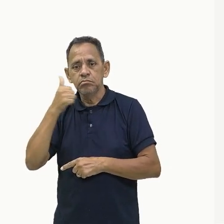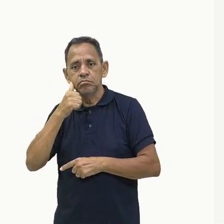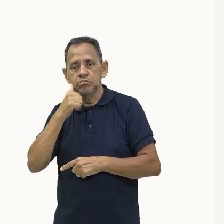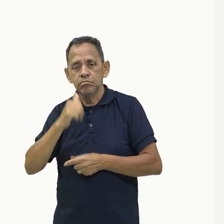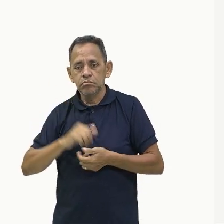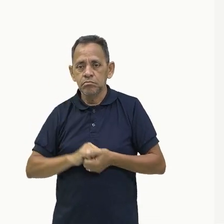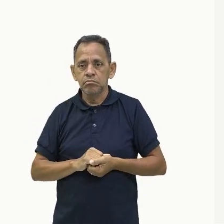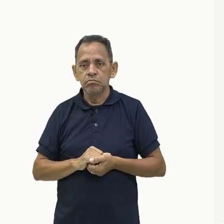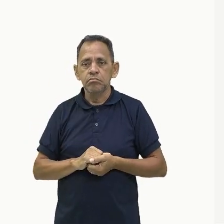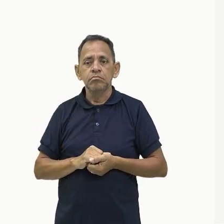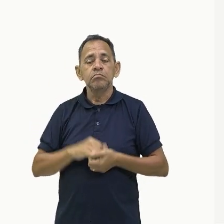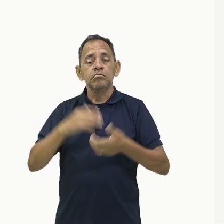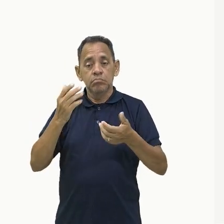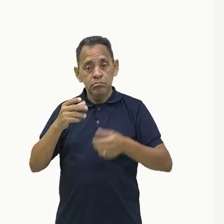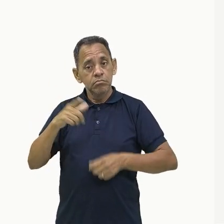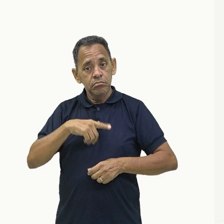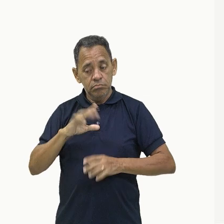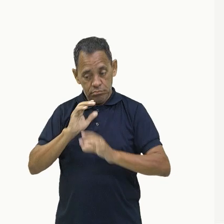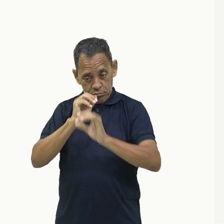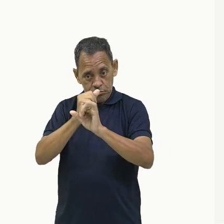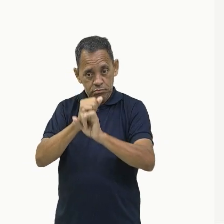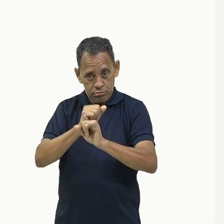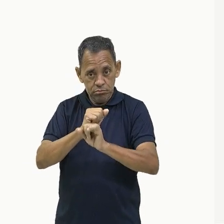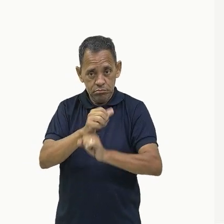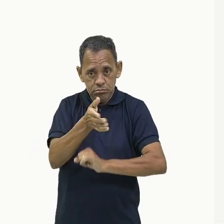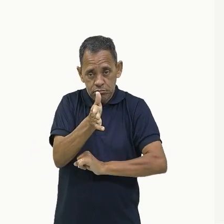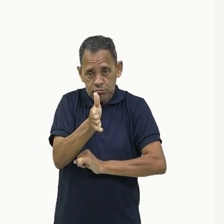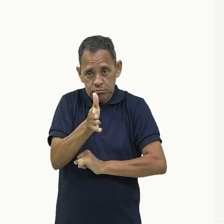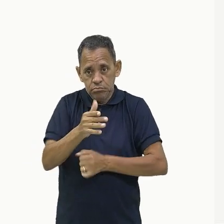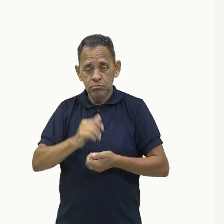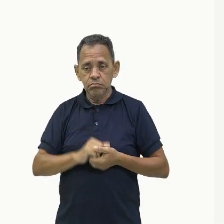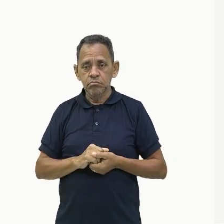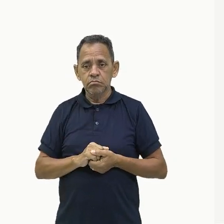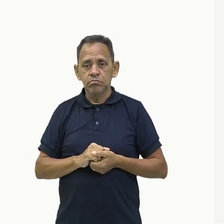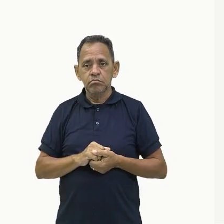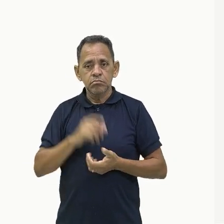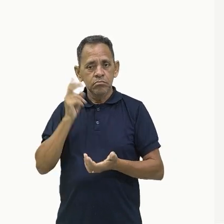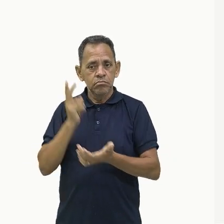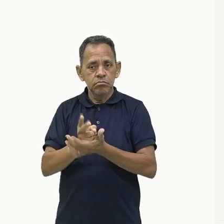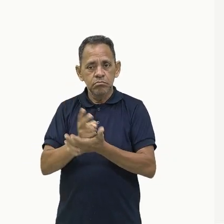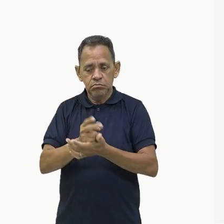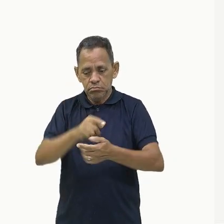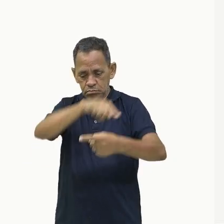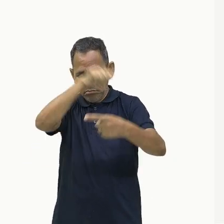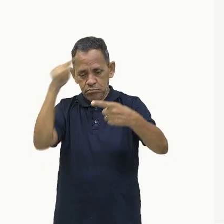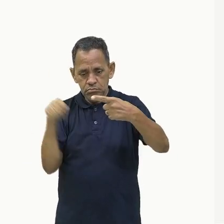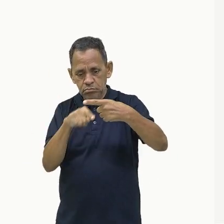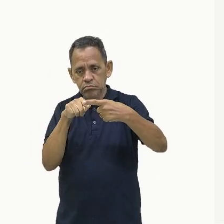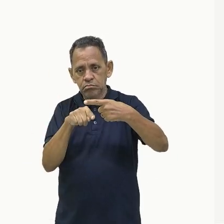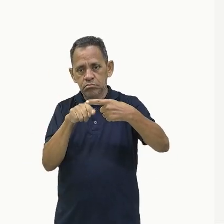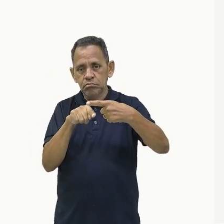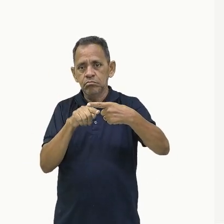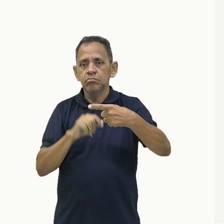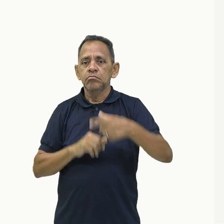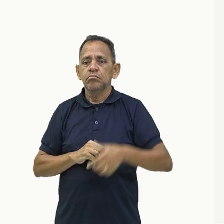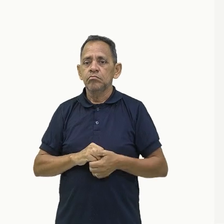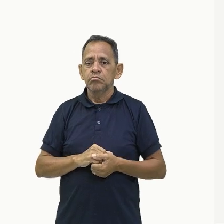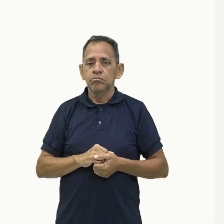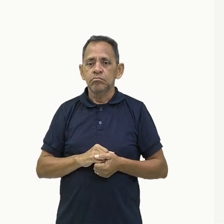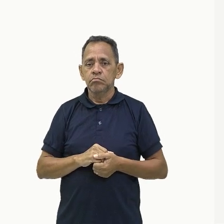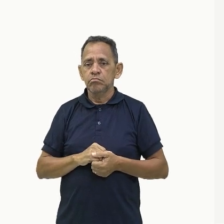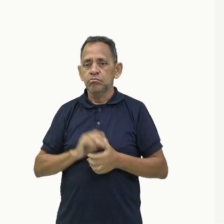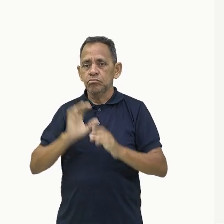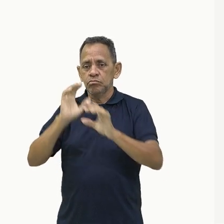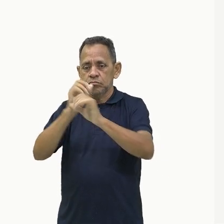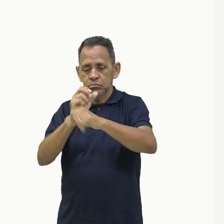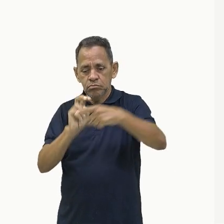um total. Nós já sabemos que o total, ele sempre fica na parte de baixo da fração, tá? Nesse caso eles são